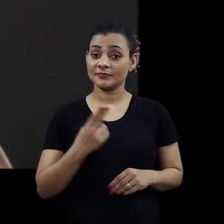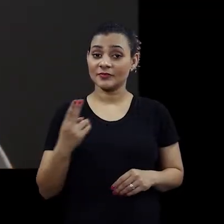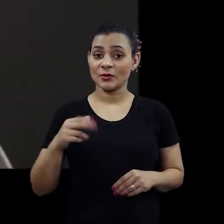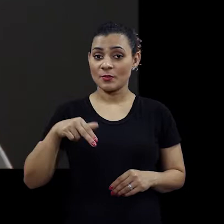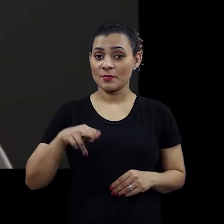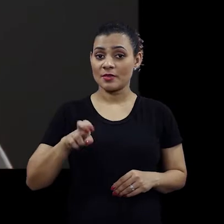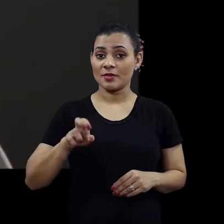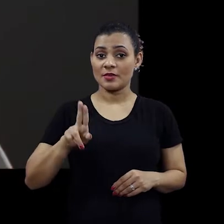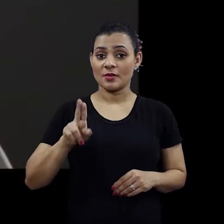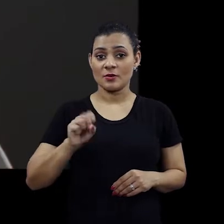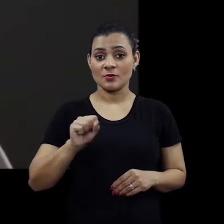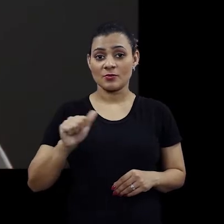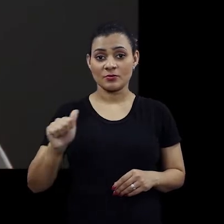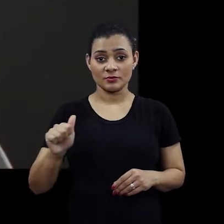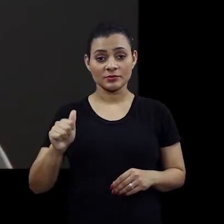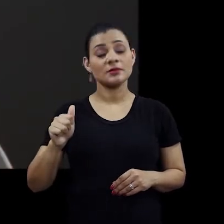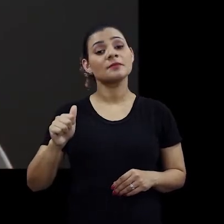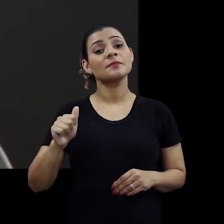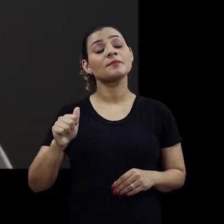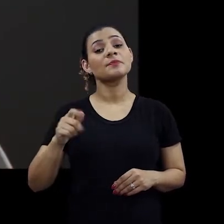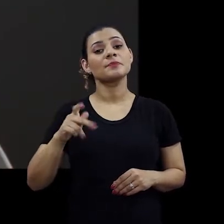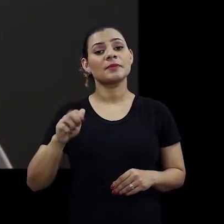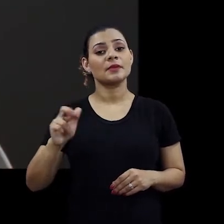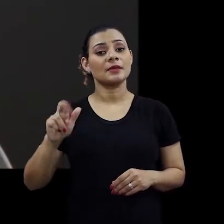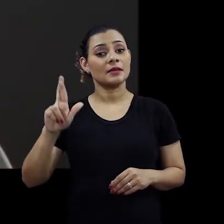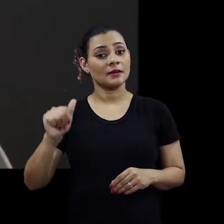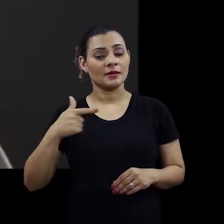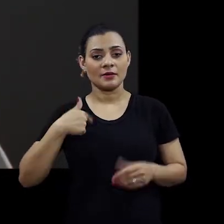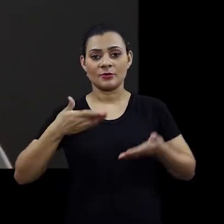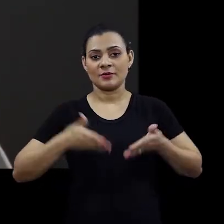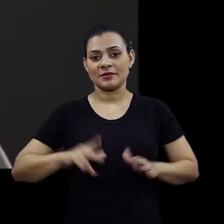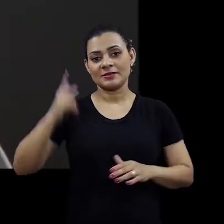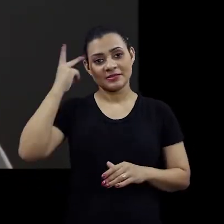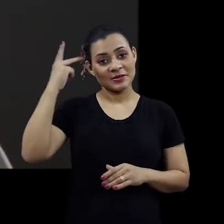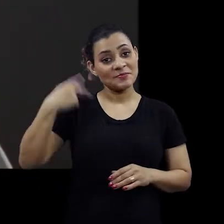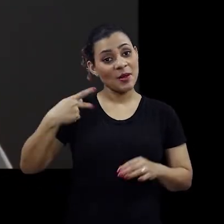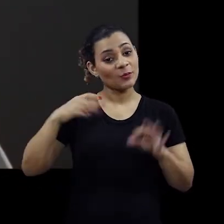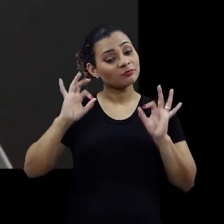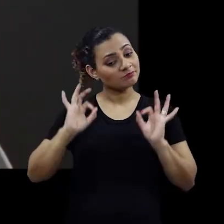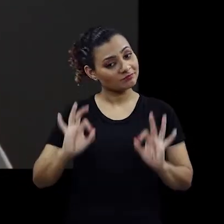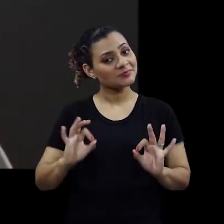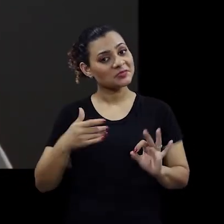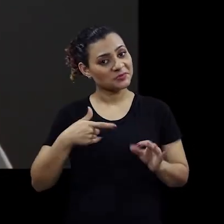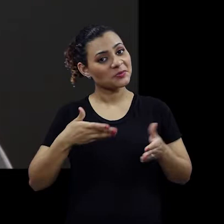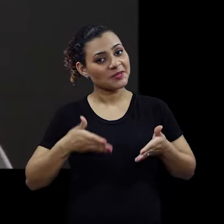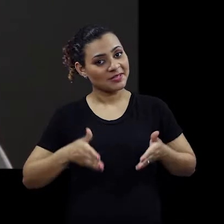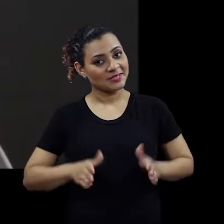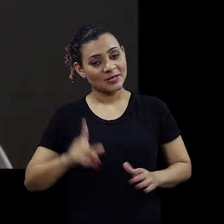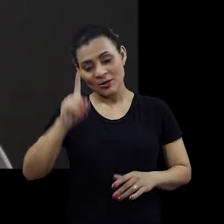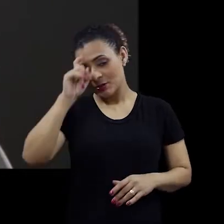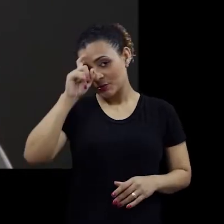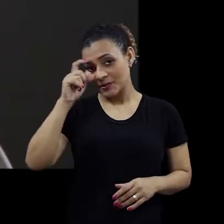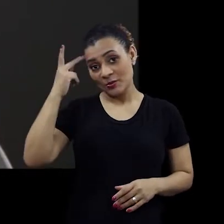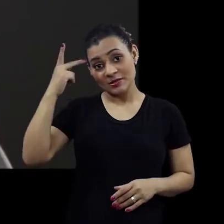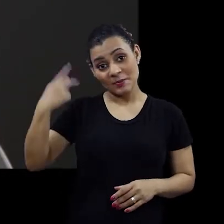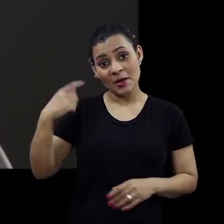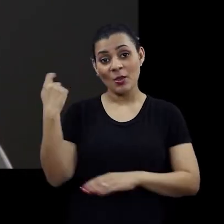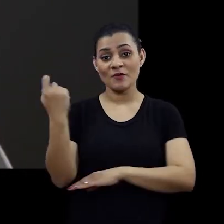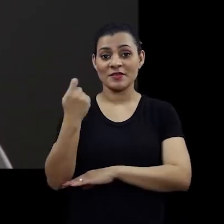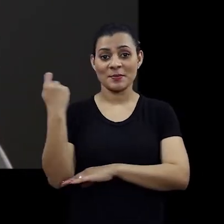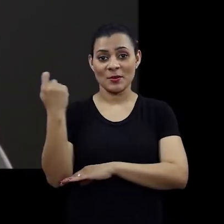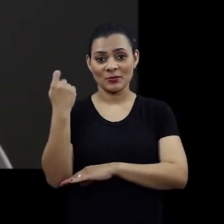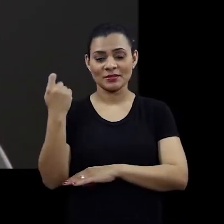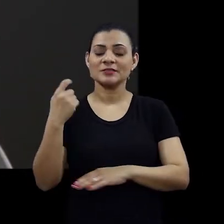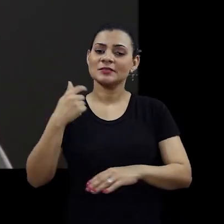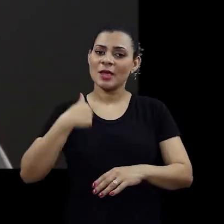Neuza Maria Pereira, eu nasci em São Paulo, sou paulistana, eu nasci no Hospital São Paulo, na Avenida